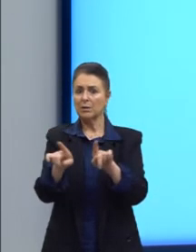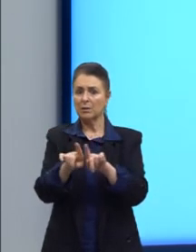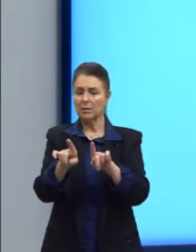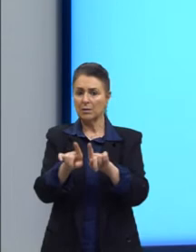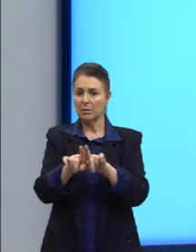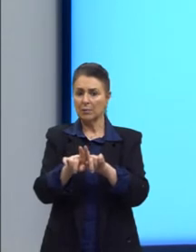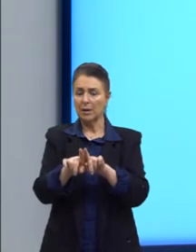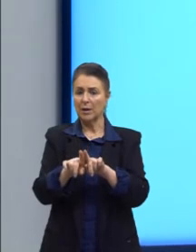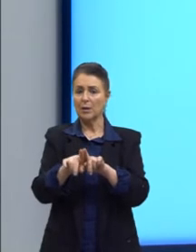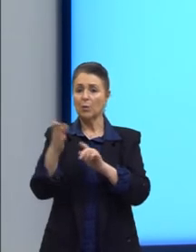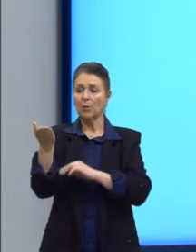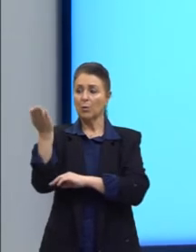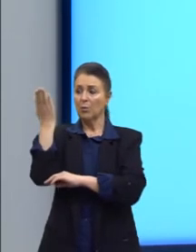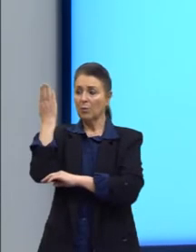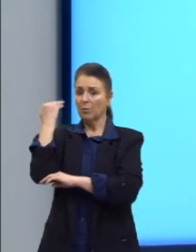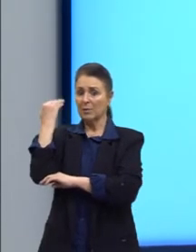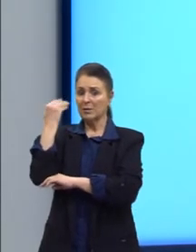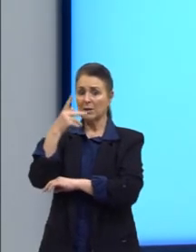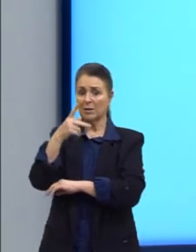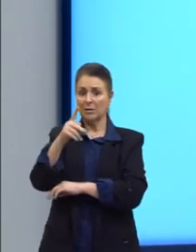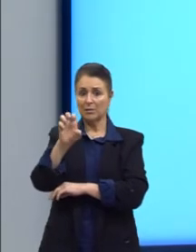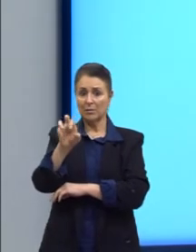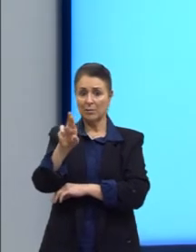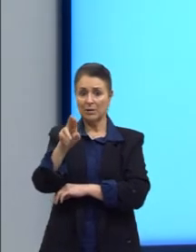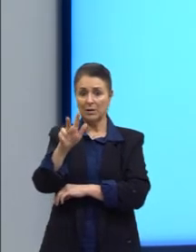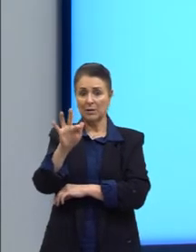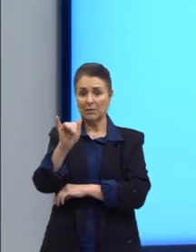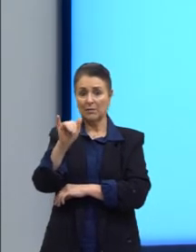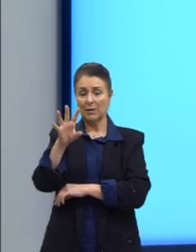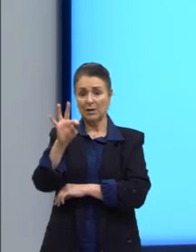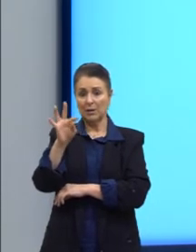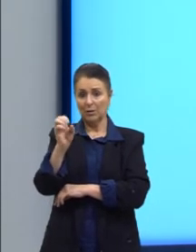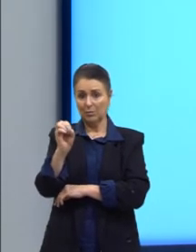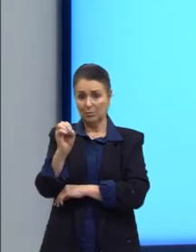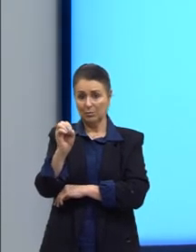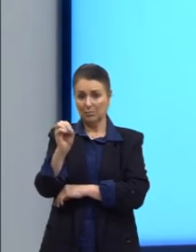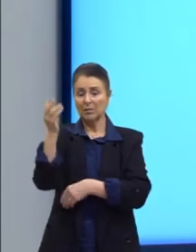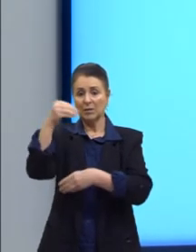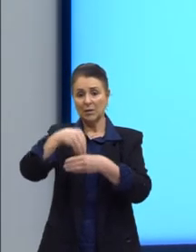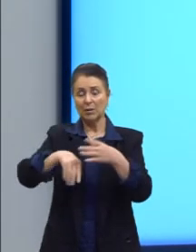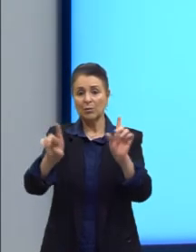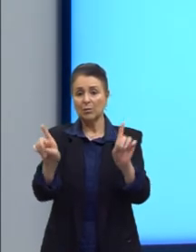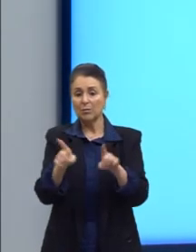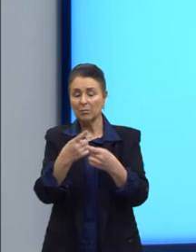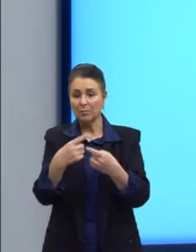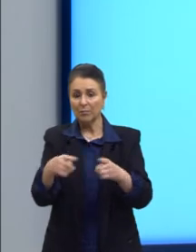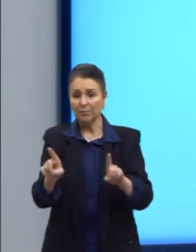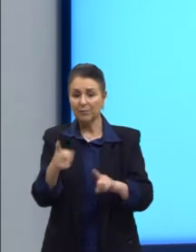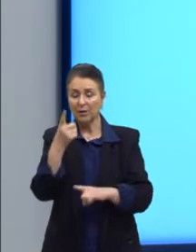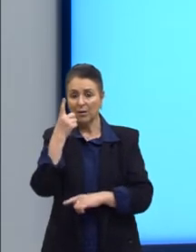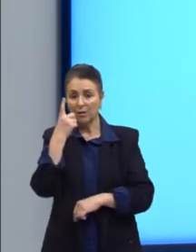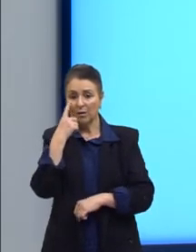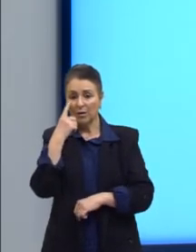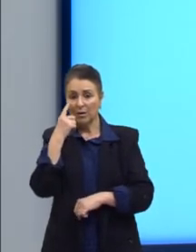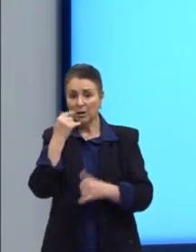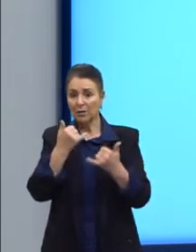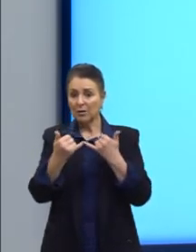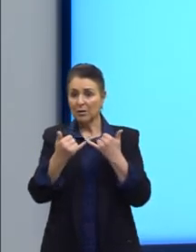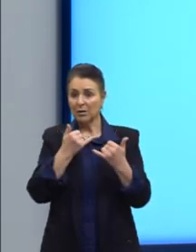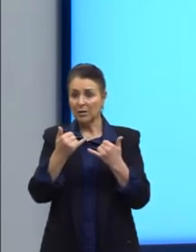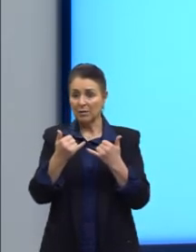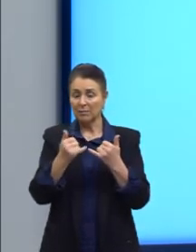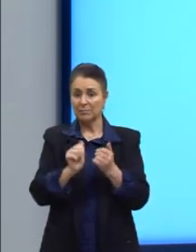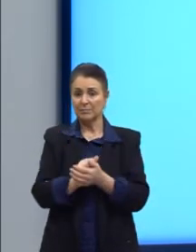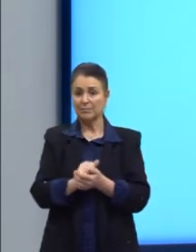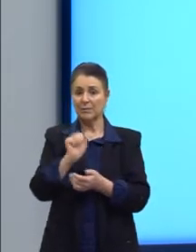perfeito sendo bastante frequente aí na nossa música tá olha aqui os exemplos que eu destaquei para